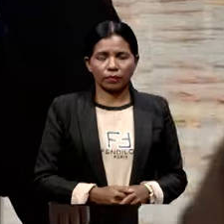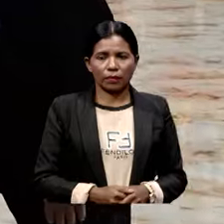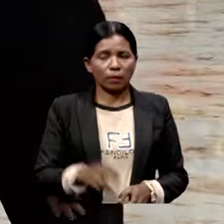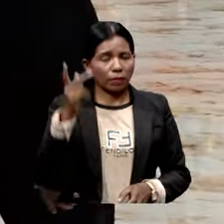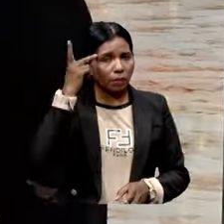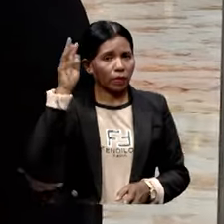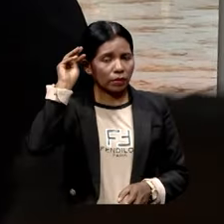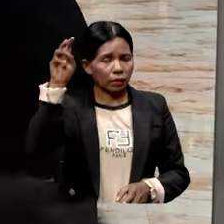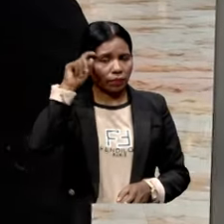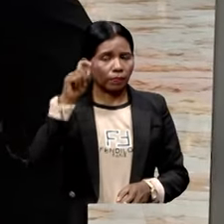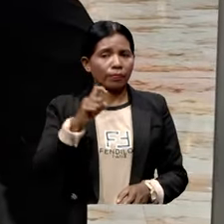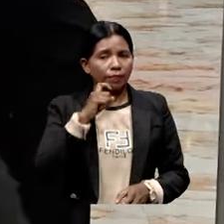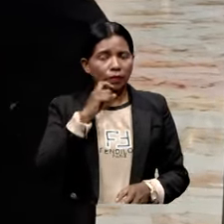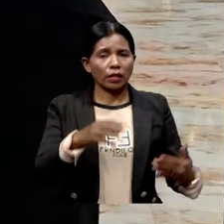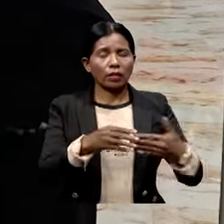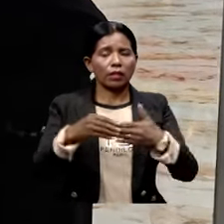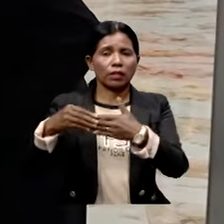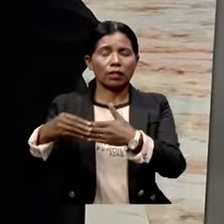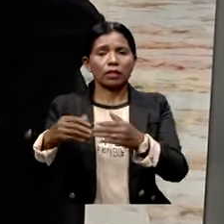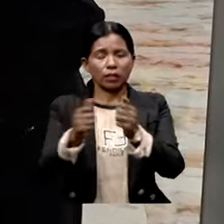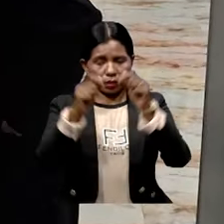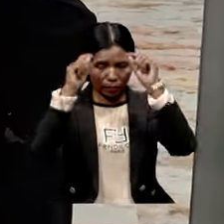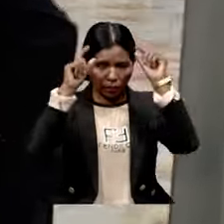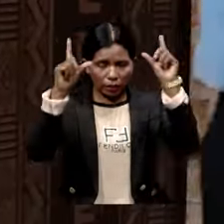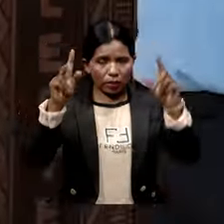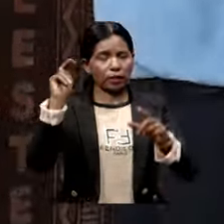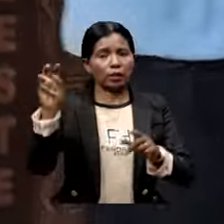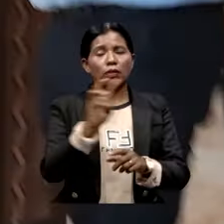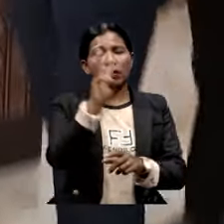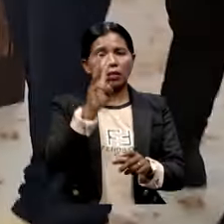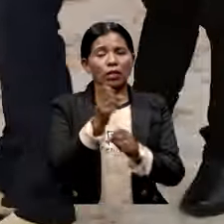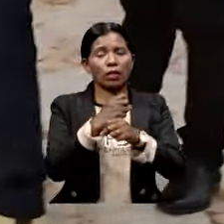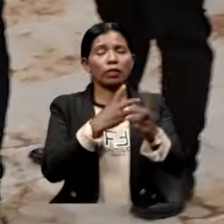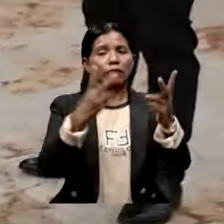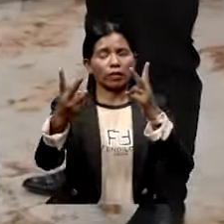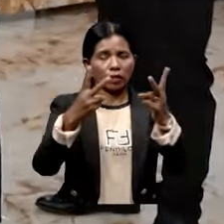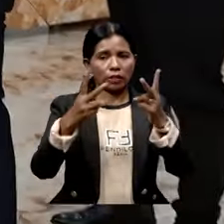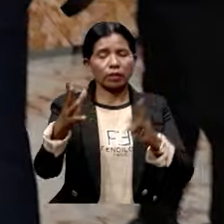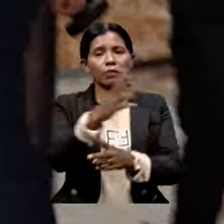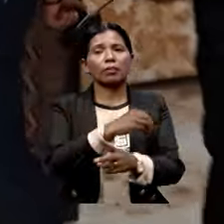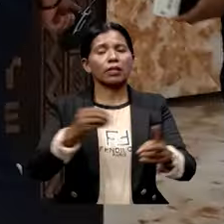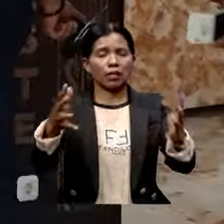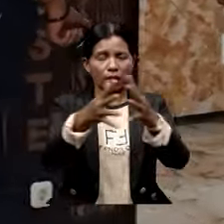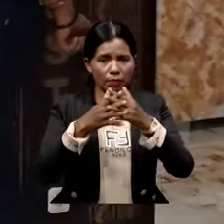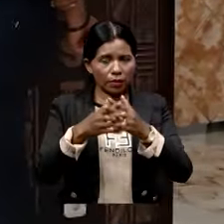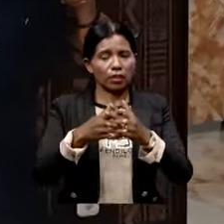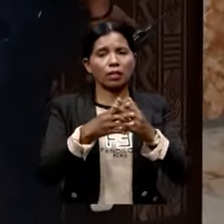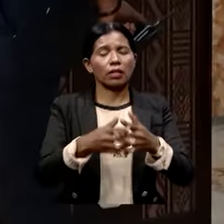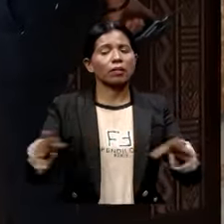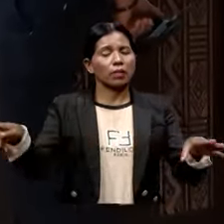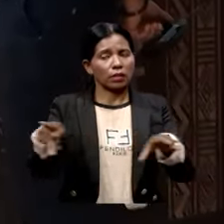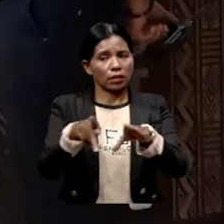Primeiro-ministro Karela Sanagusmão lidera a delegação Timor-Leste NIN e a quarta, né? Ela viaja para Nova Iorque, Estados Unidos da América, onde